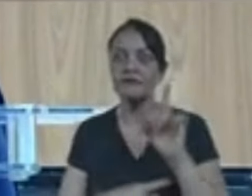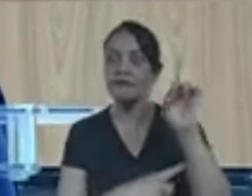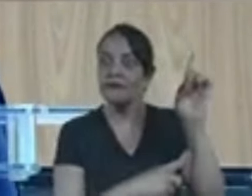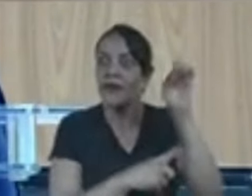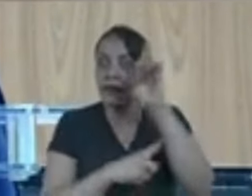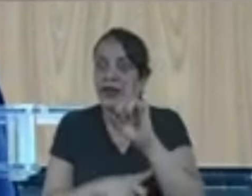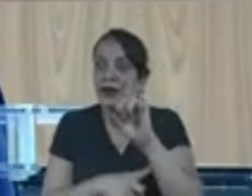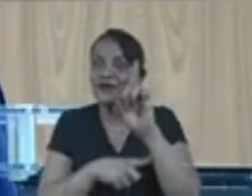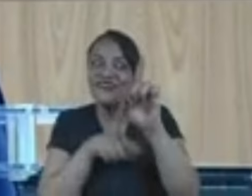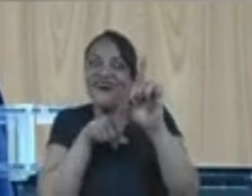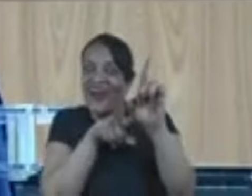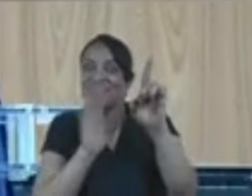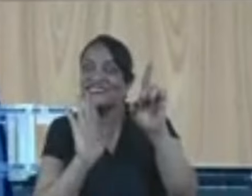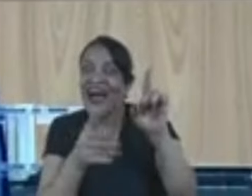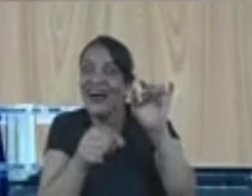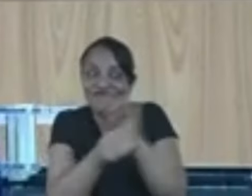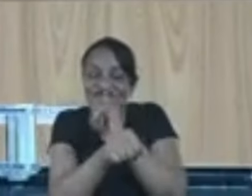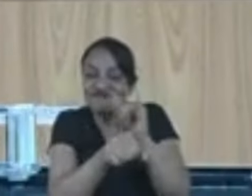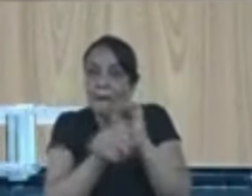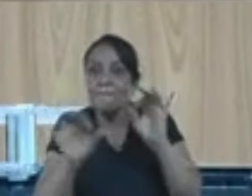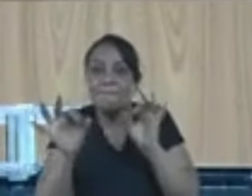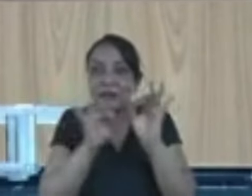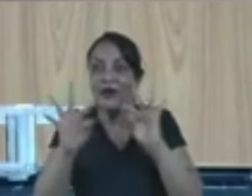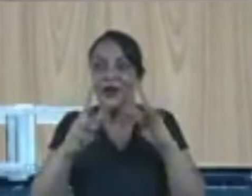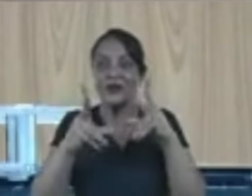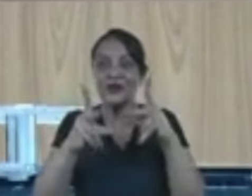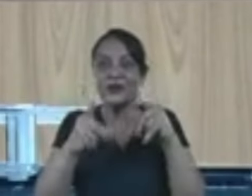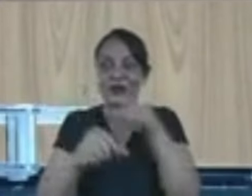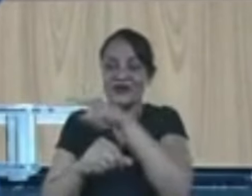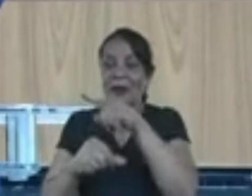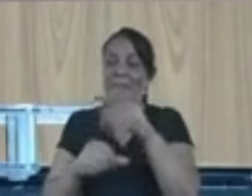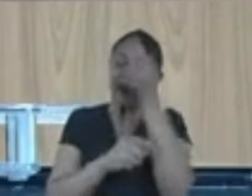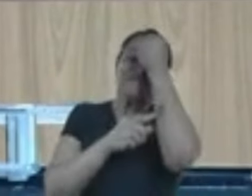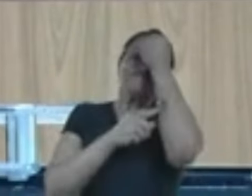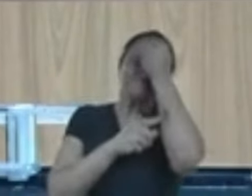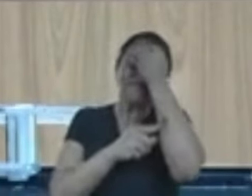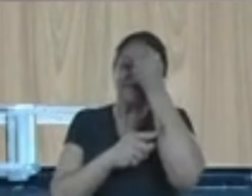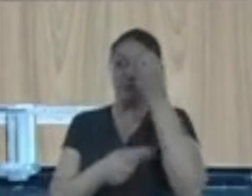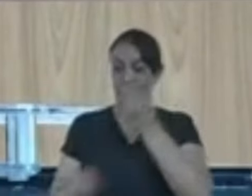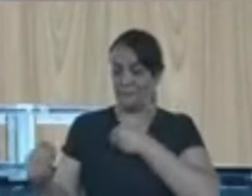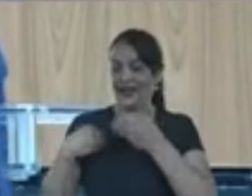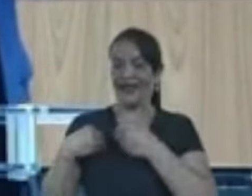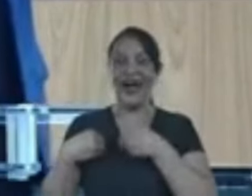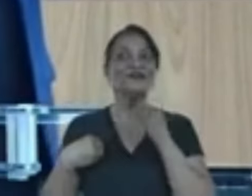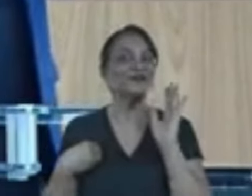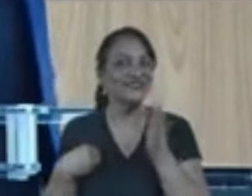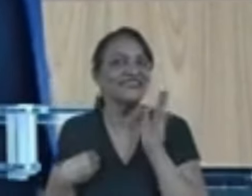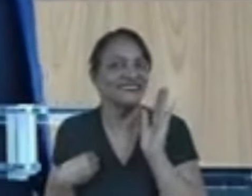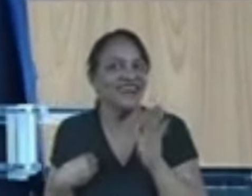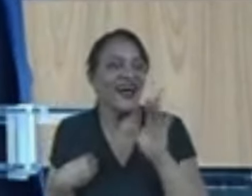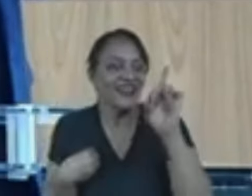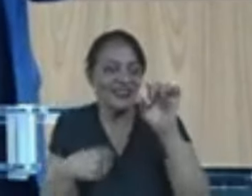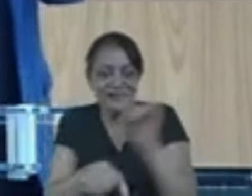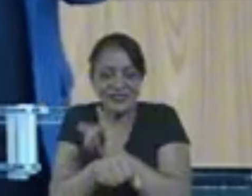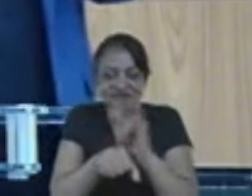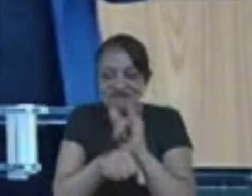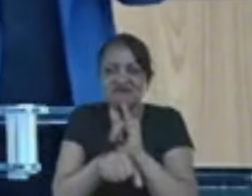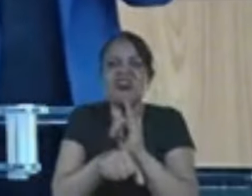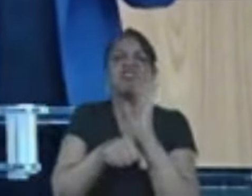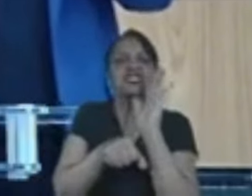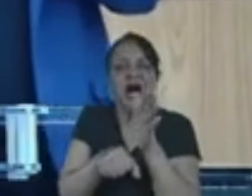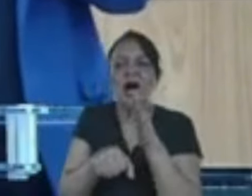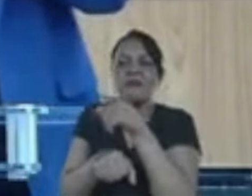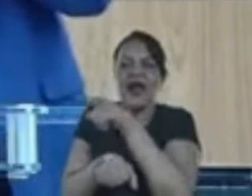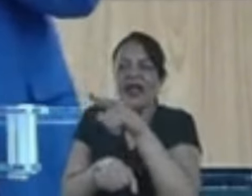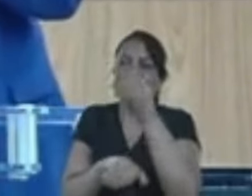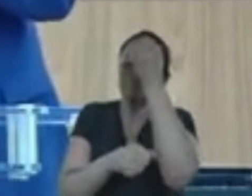todo um esquema montado para poder fazer as pessoas se arrependerem. Deus já tinha toda uma forma de fazer as pessoas acreditarem. Por quê?